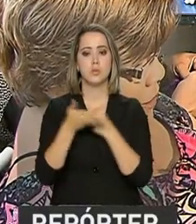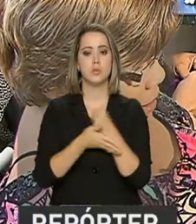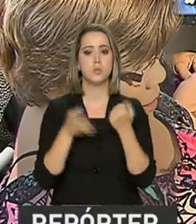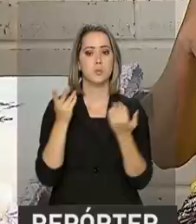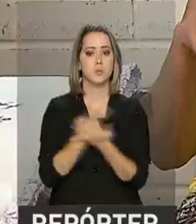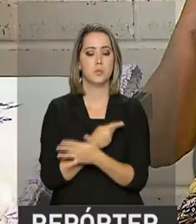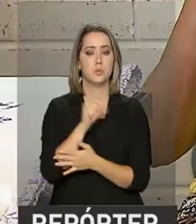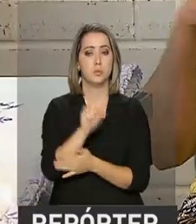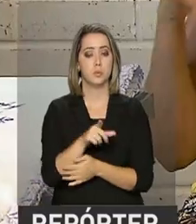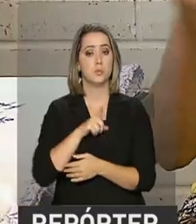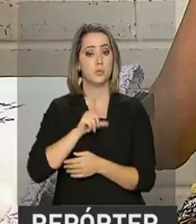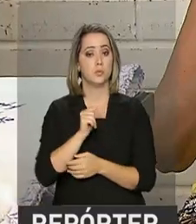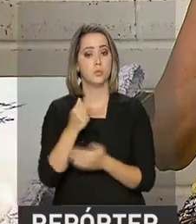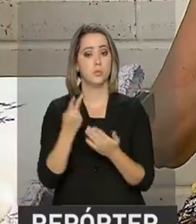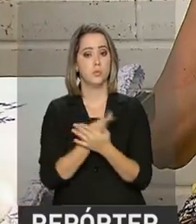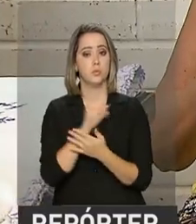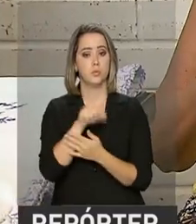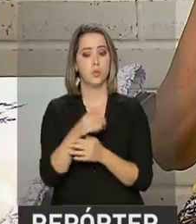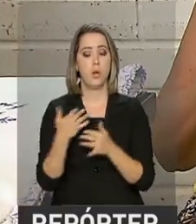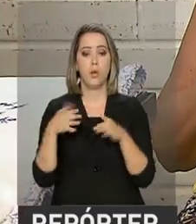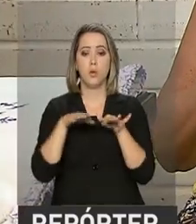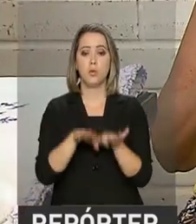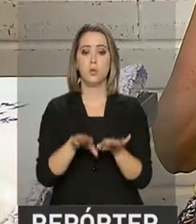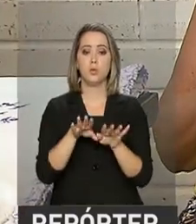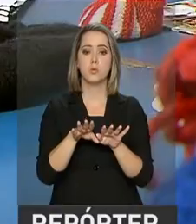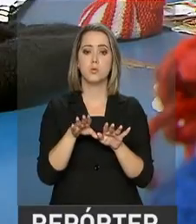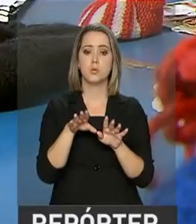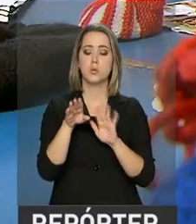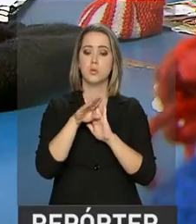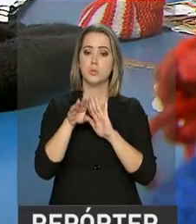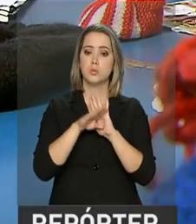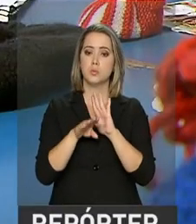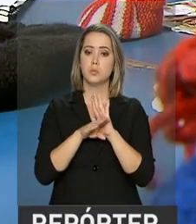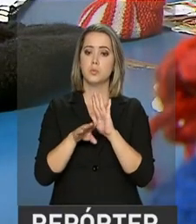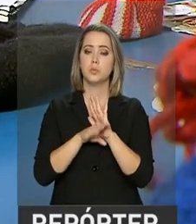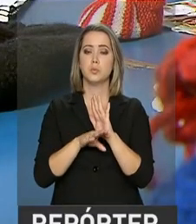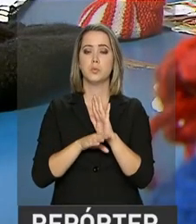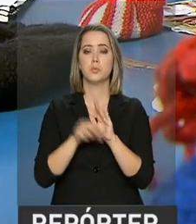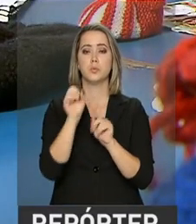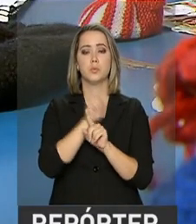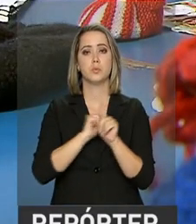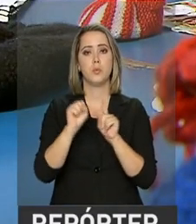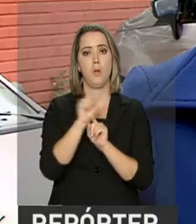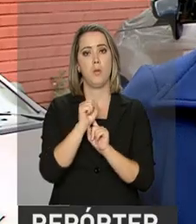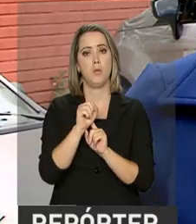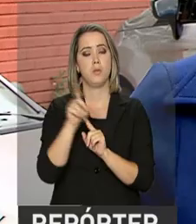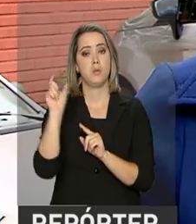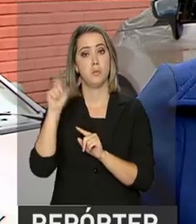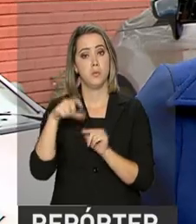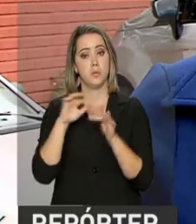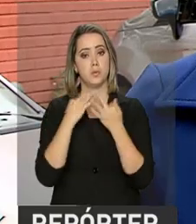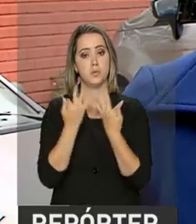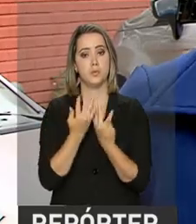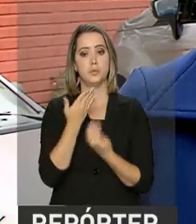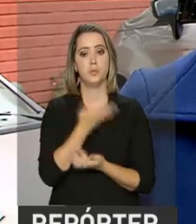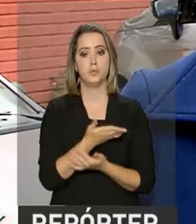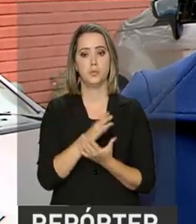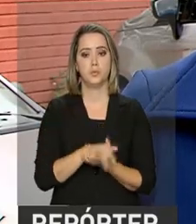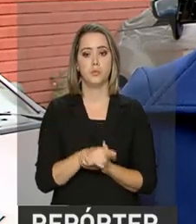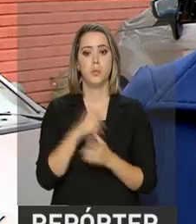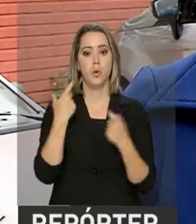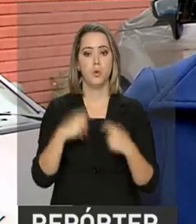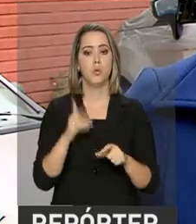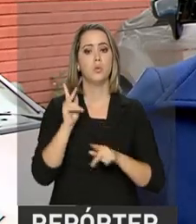realizadas entre elas a inclusão em programas sociais como o bolsa família o crass é um local